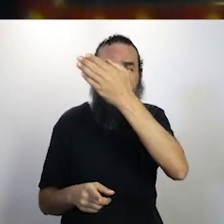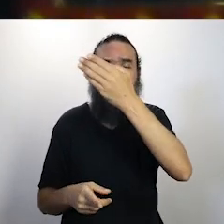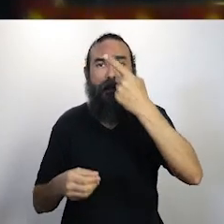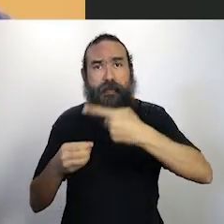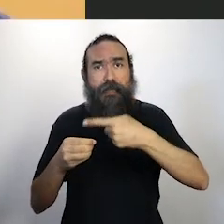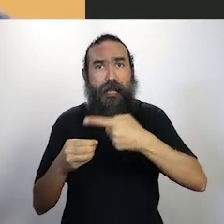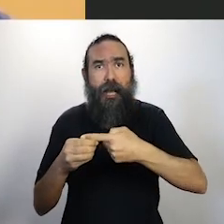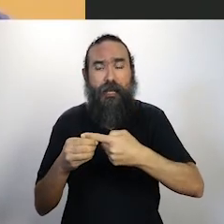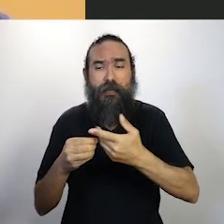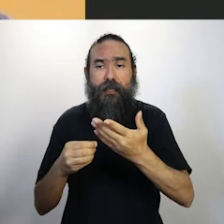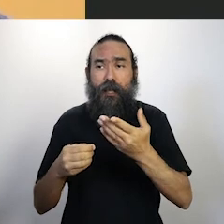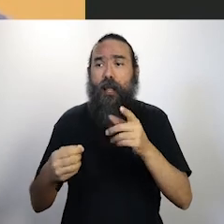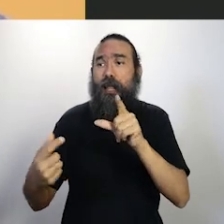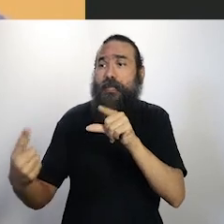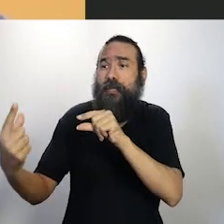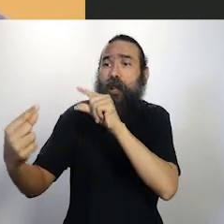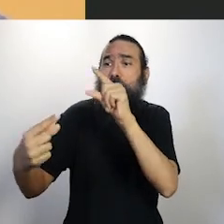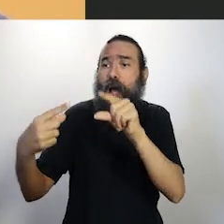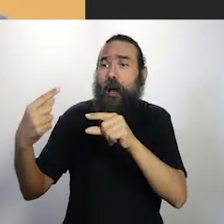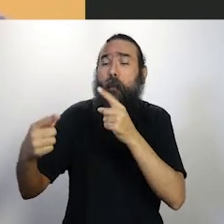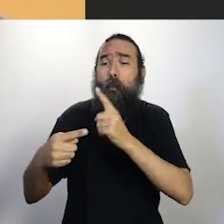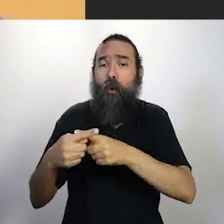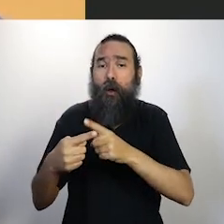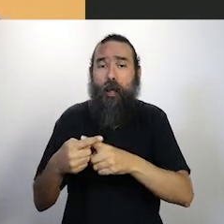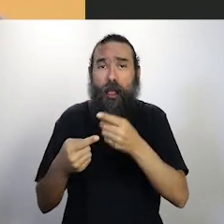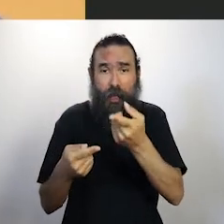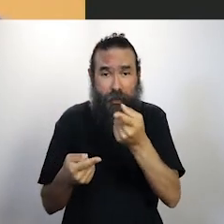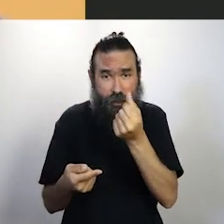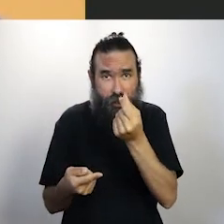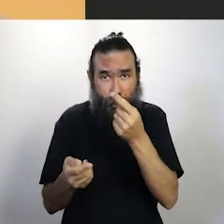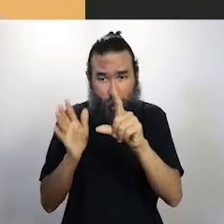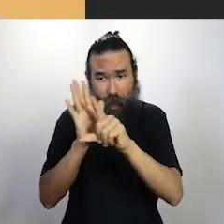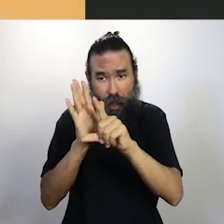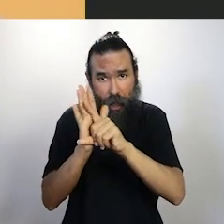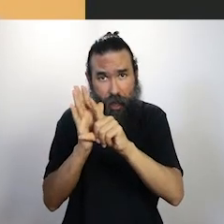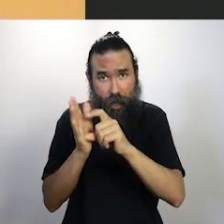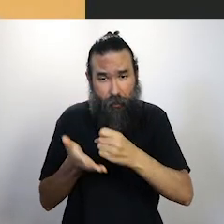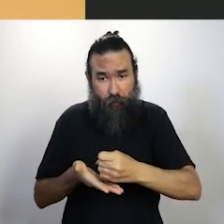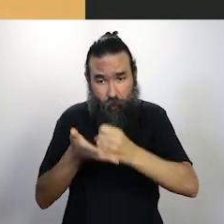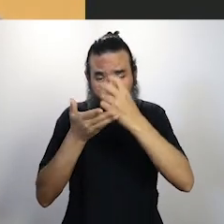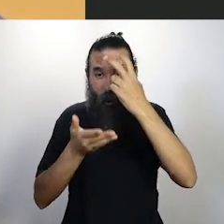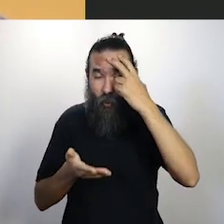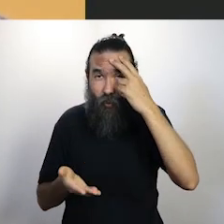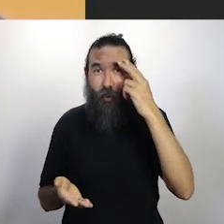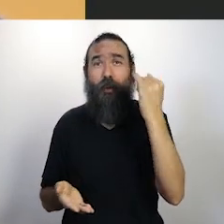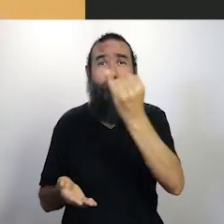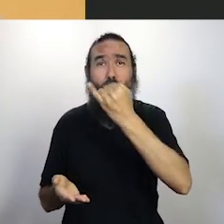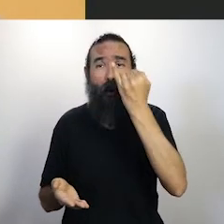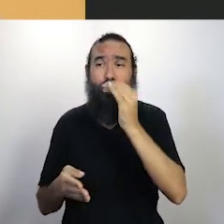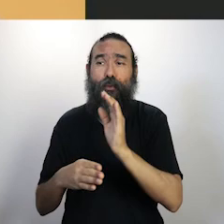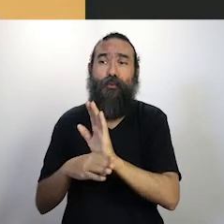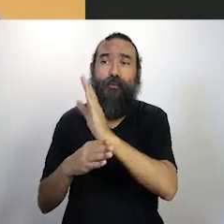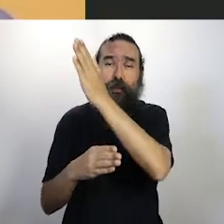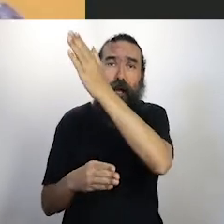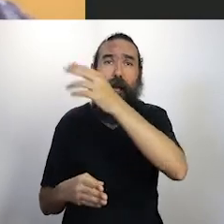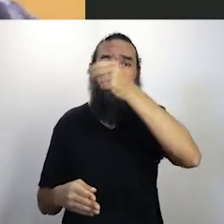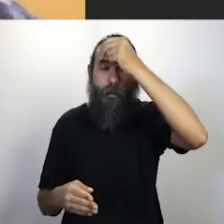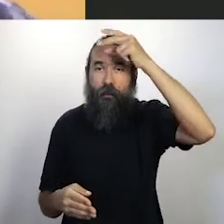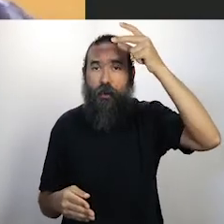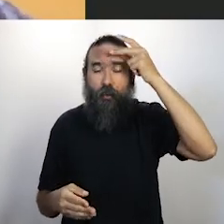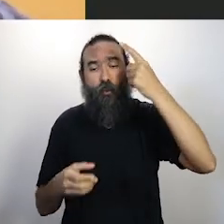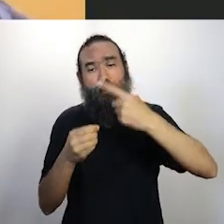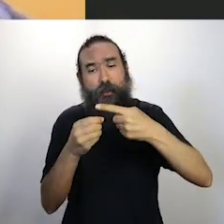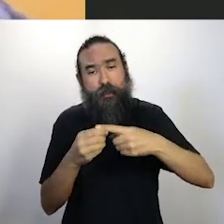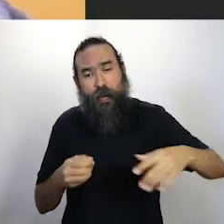esse dinheiro vai ser bom para ele vai ser bom para o município vai ser bom para a economia do município para área cultural do município é um